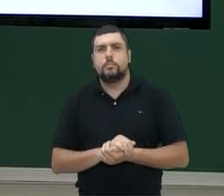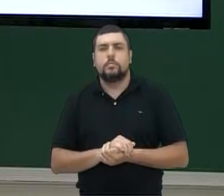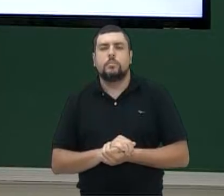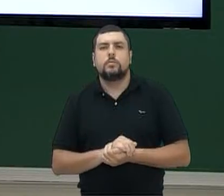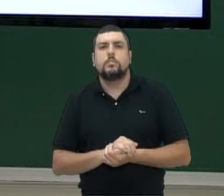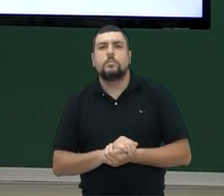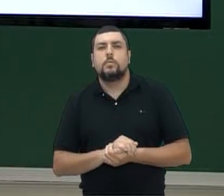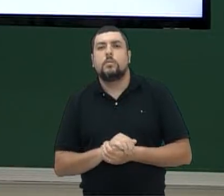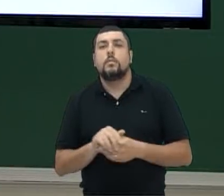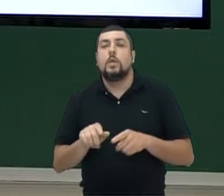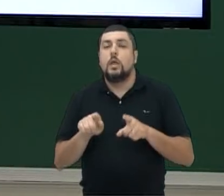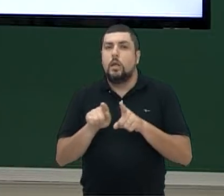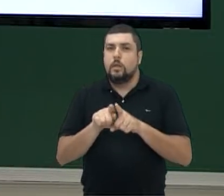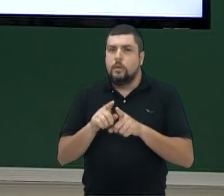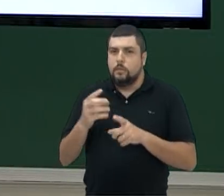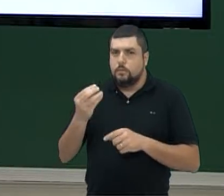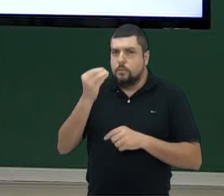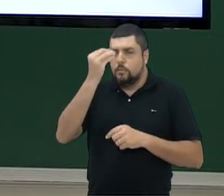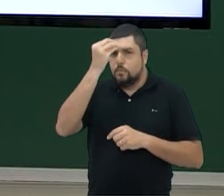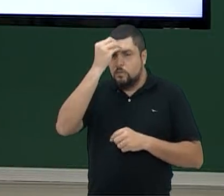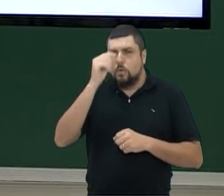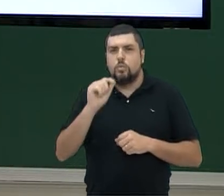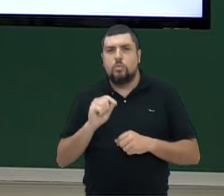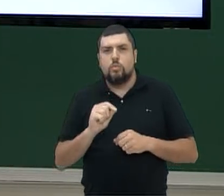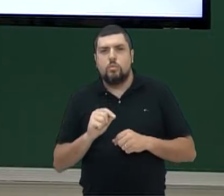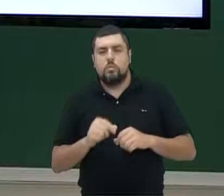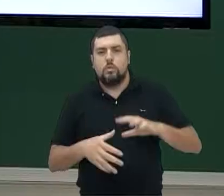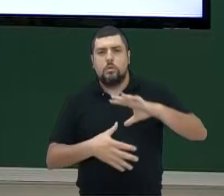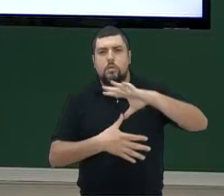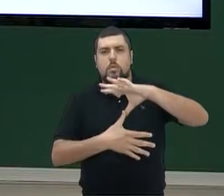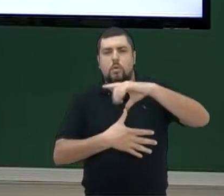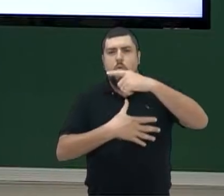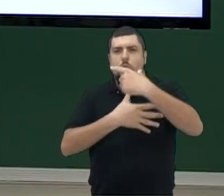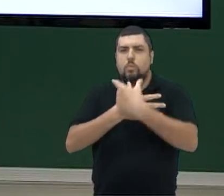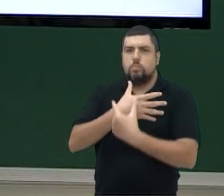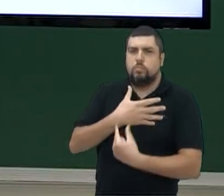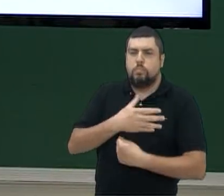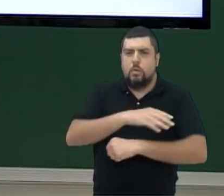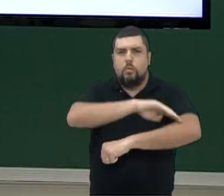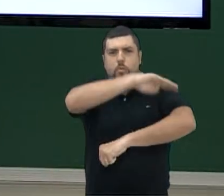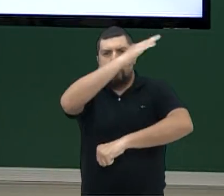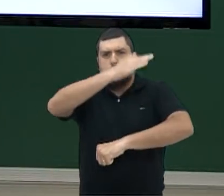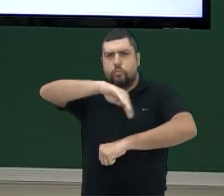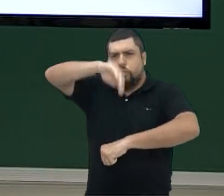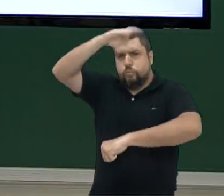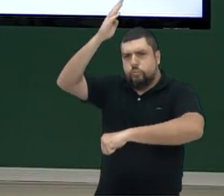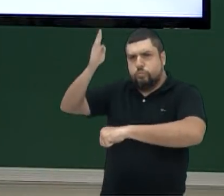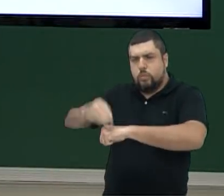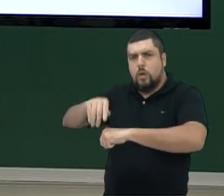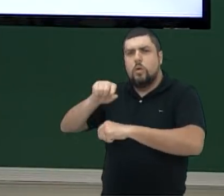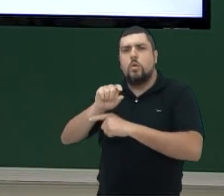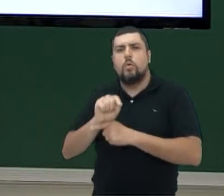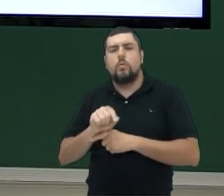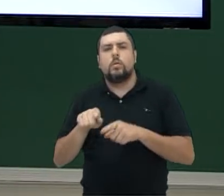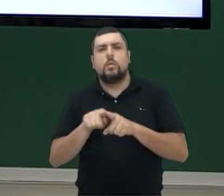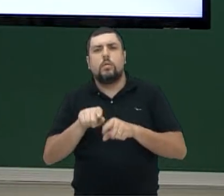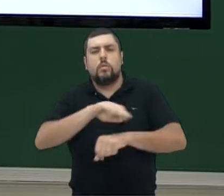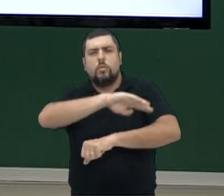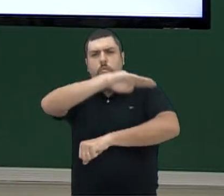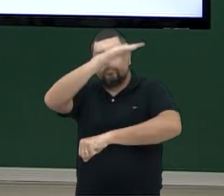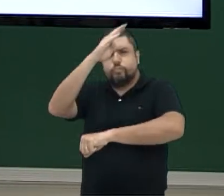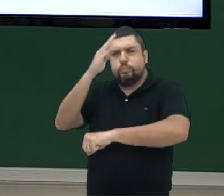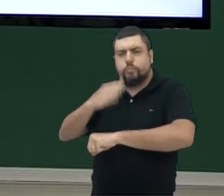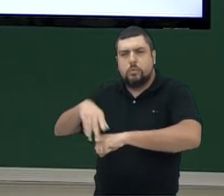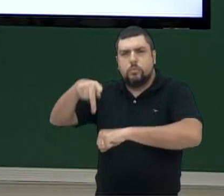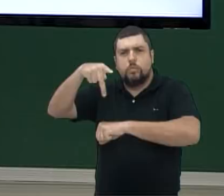não podemos esquecer que o relevo, a Cordilheira dos Andes e as montanhas rochosas também vão influenciar diretamente nas